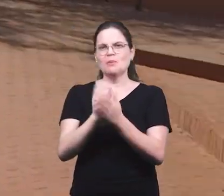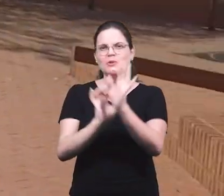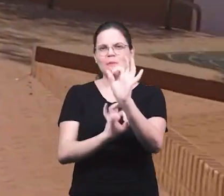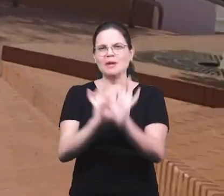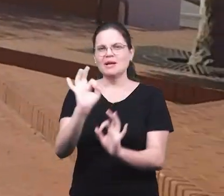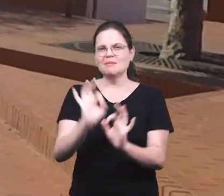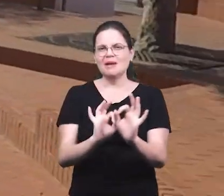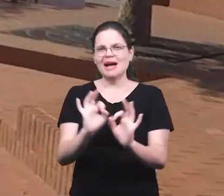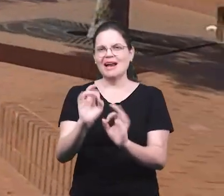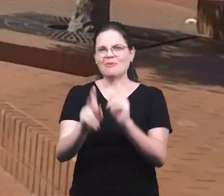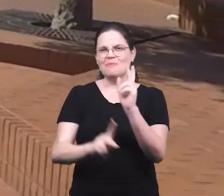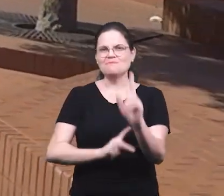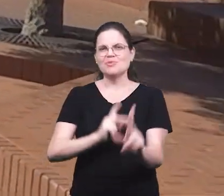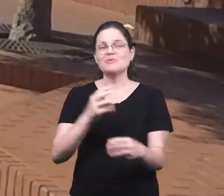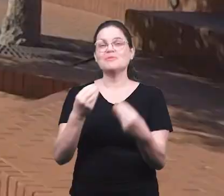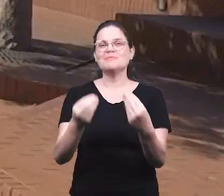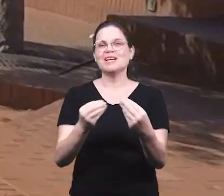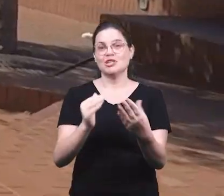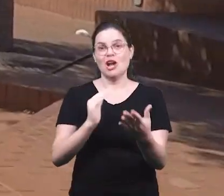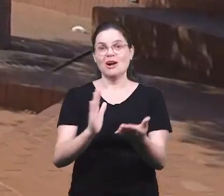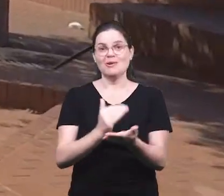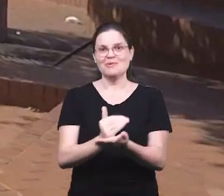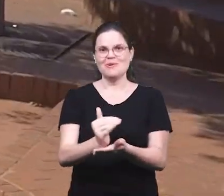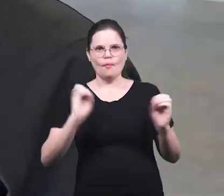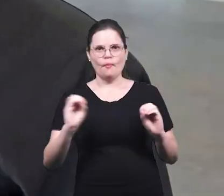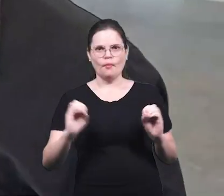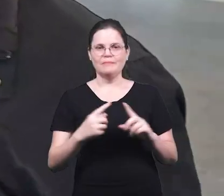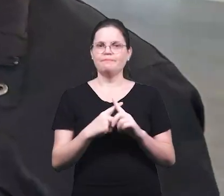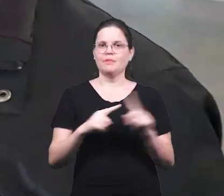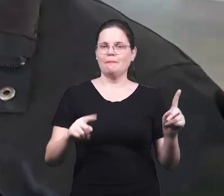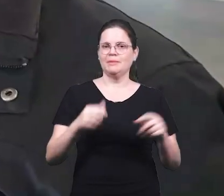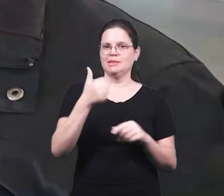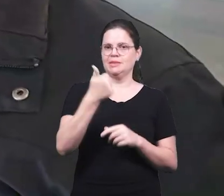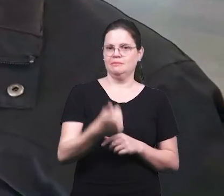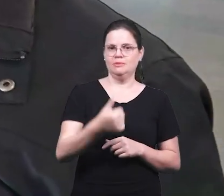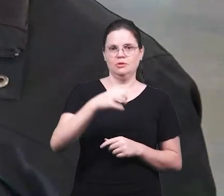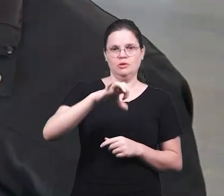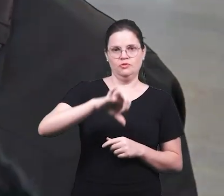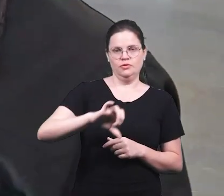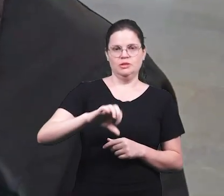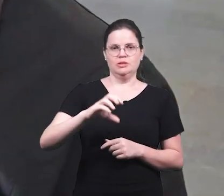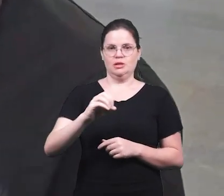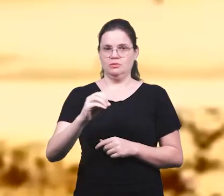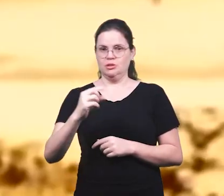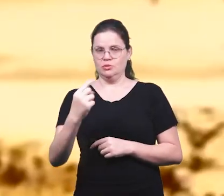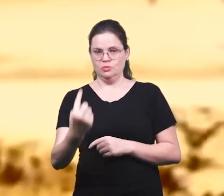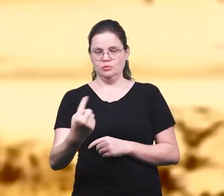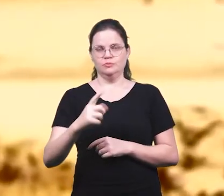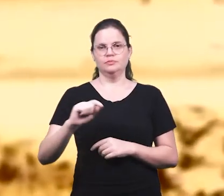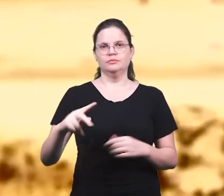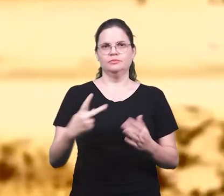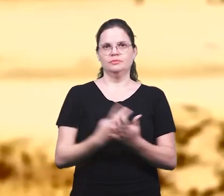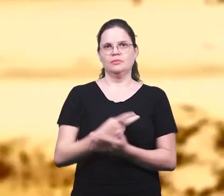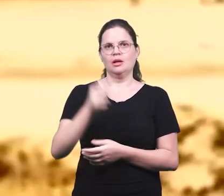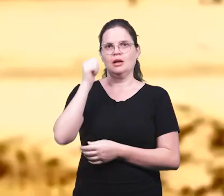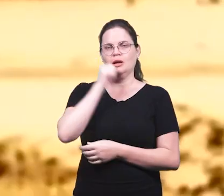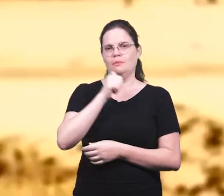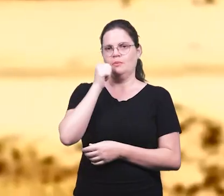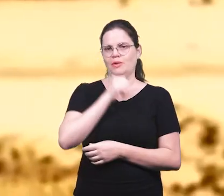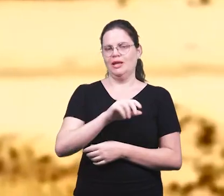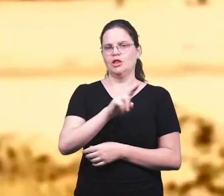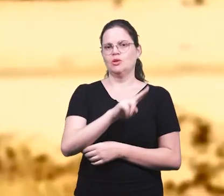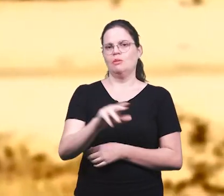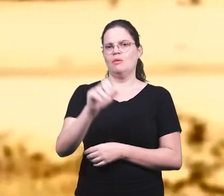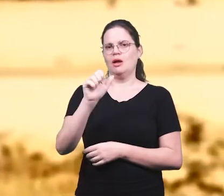poder preparar a igreja já para volta. E em 1931, esse casarão